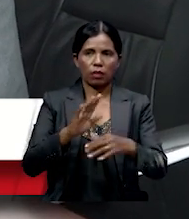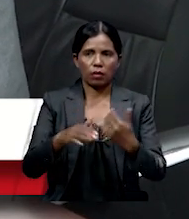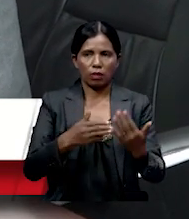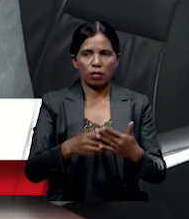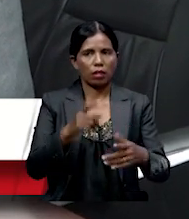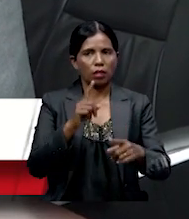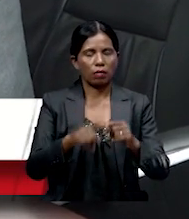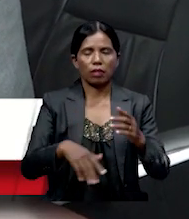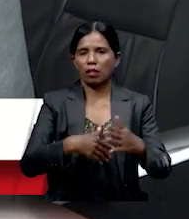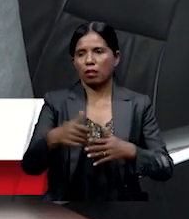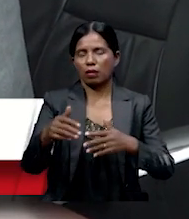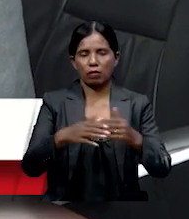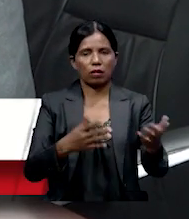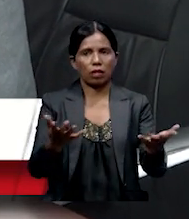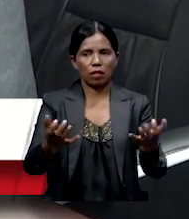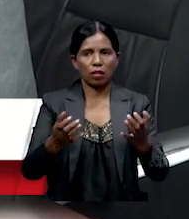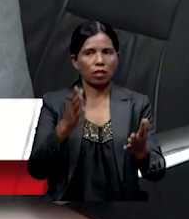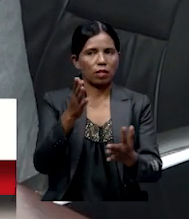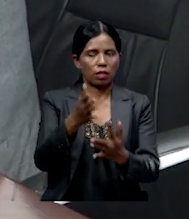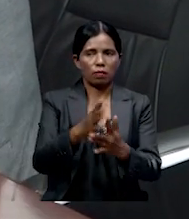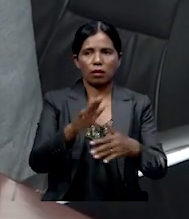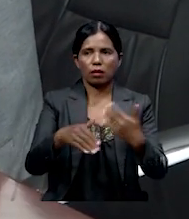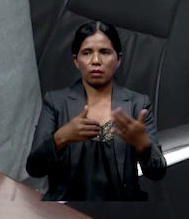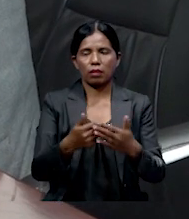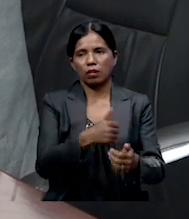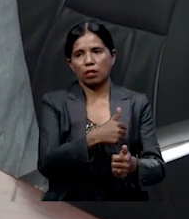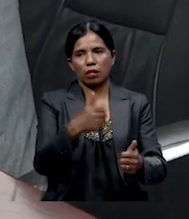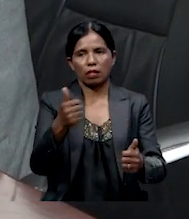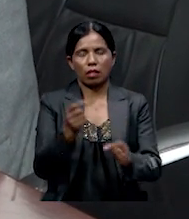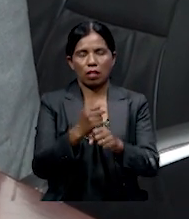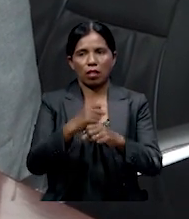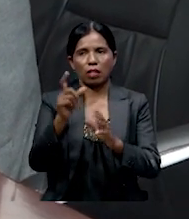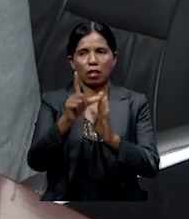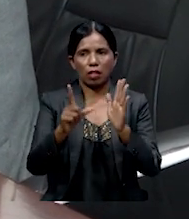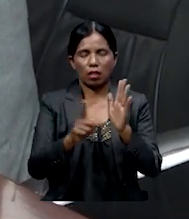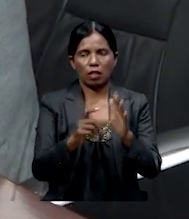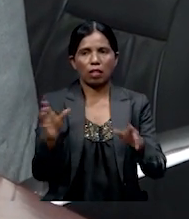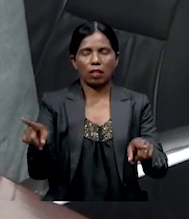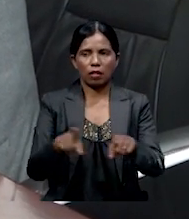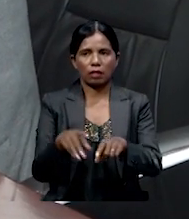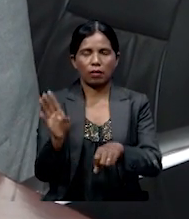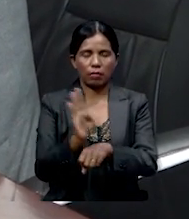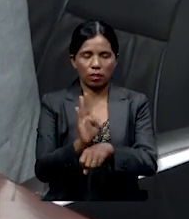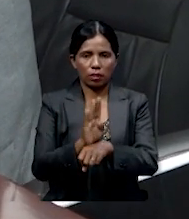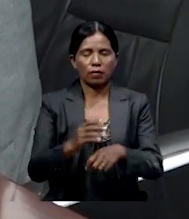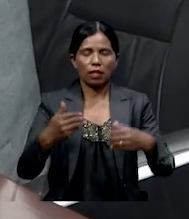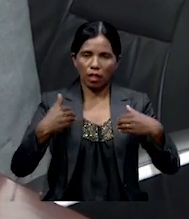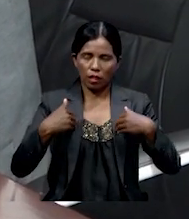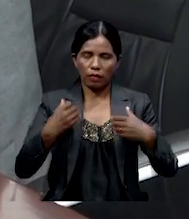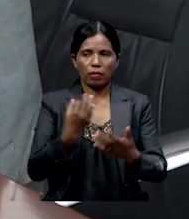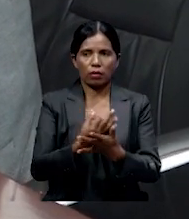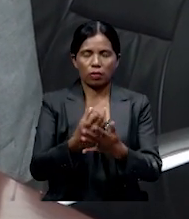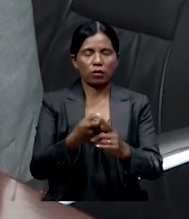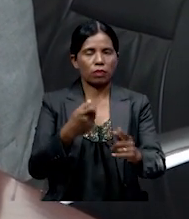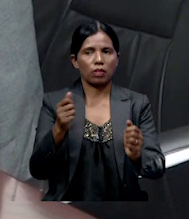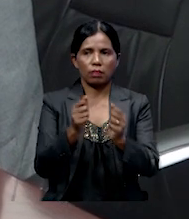nome. Conforme a vontade, está a marrela o seu nome. Lili, o seu nome, o negócio nessa empresa, o seu nome, o seu nome, o seu nome,